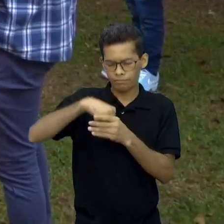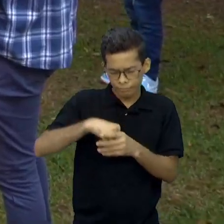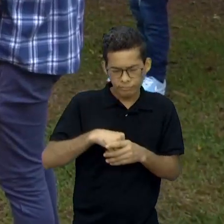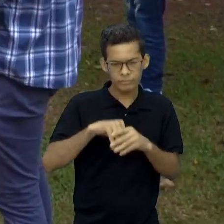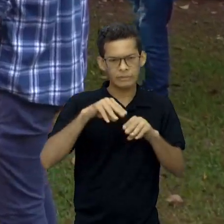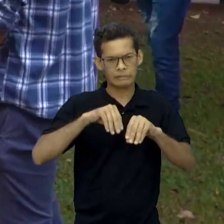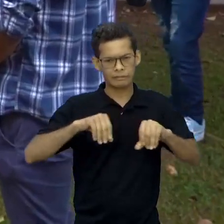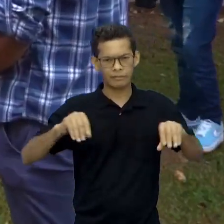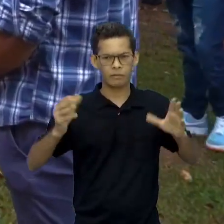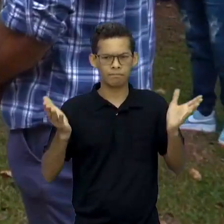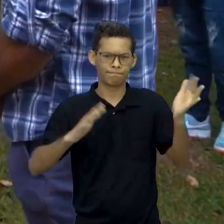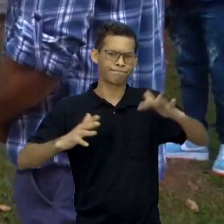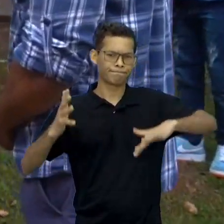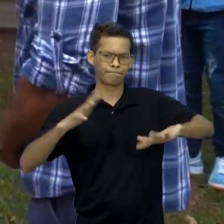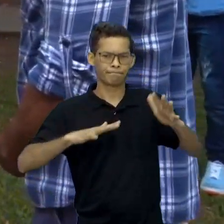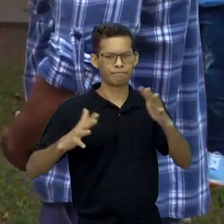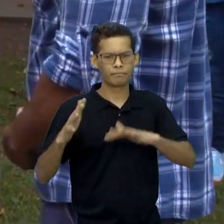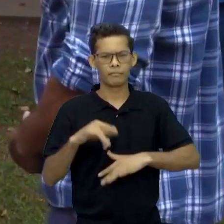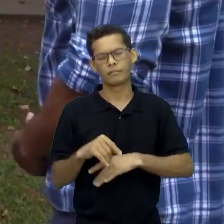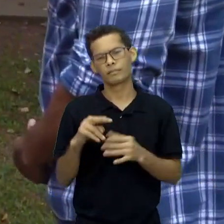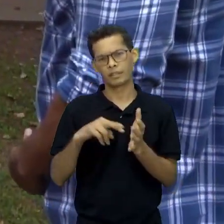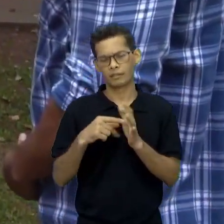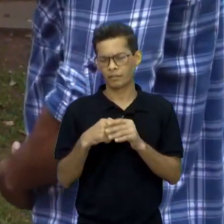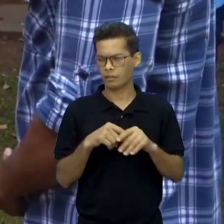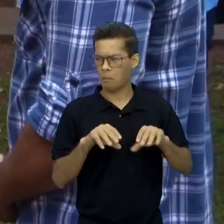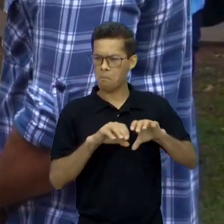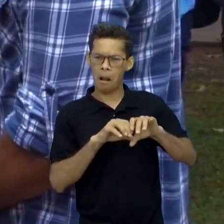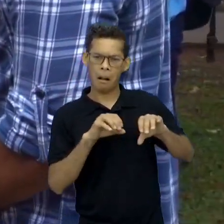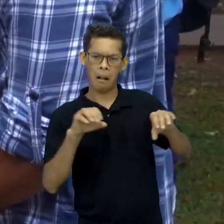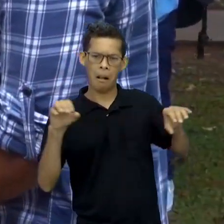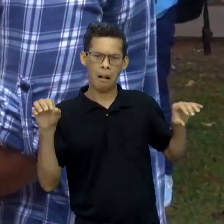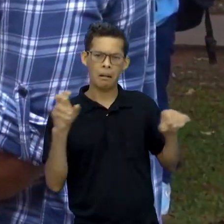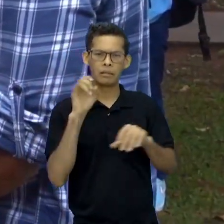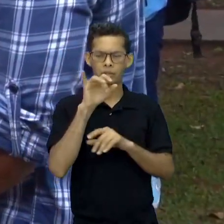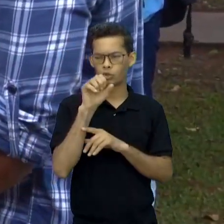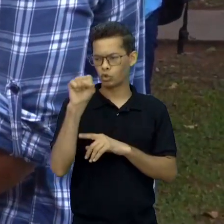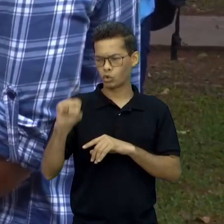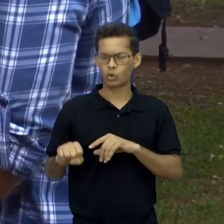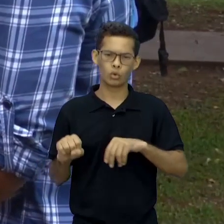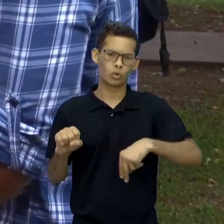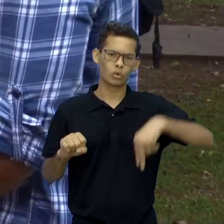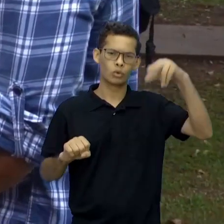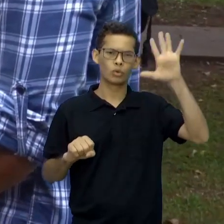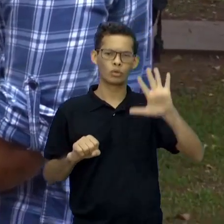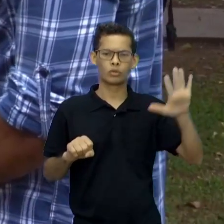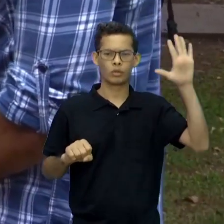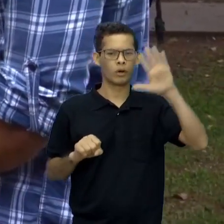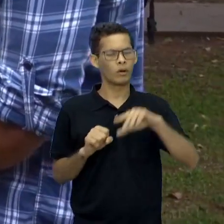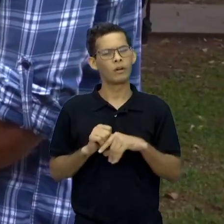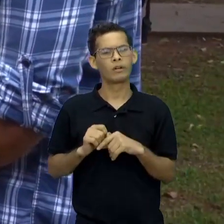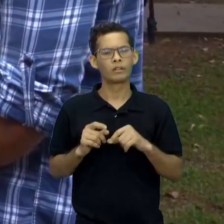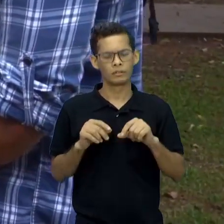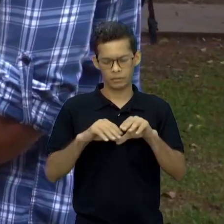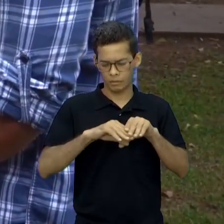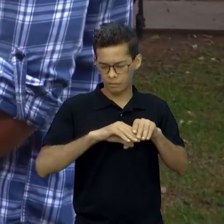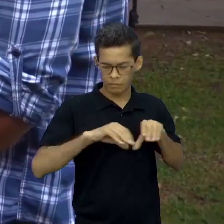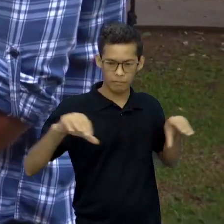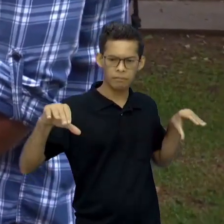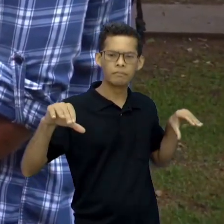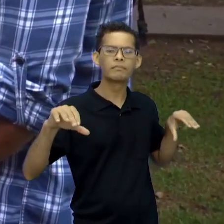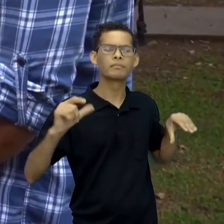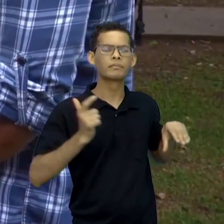perfis que eu fizer de sul para norte, o que vai acontecer com esse cano metálico guia que está nessa direção? Está